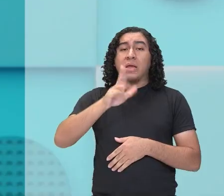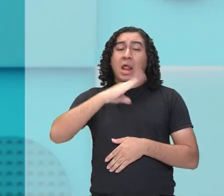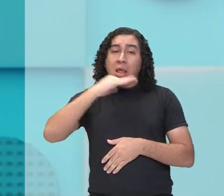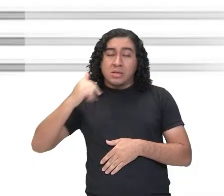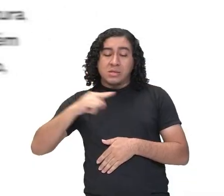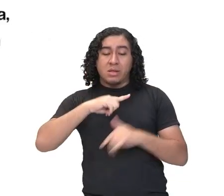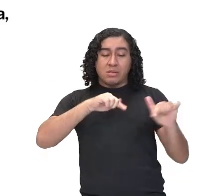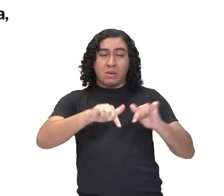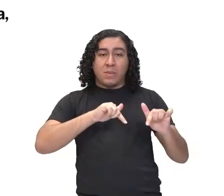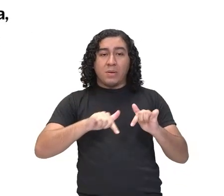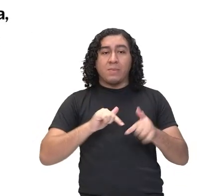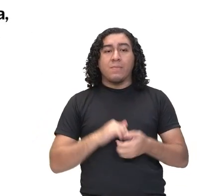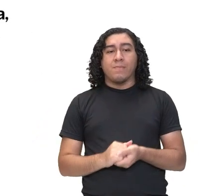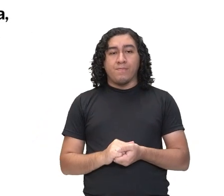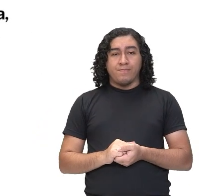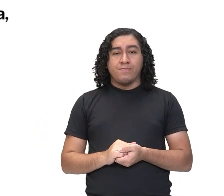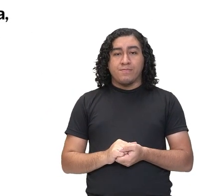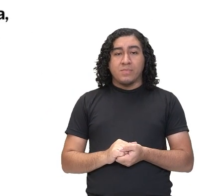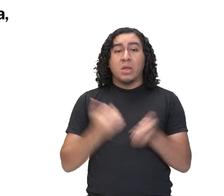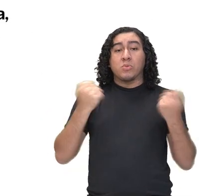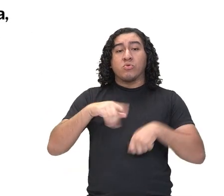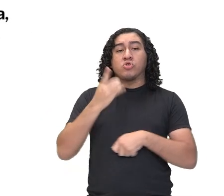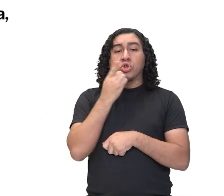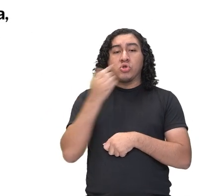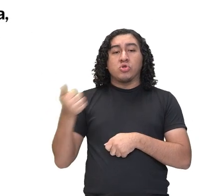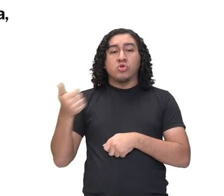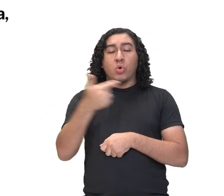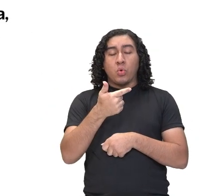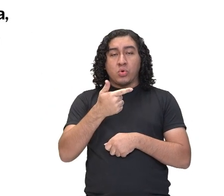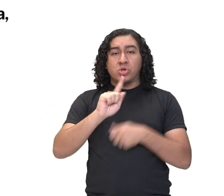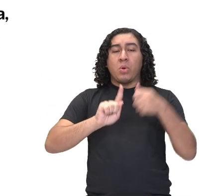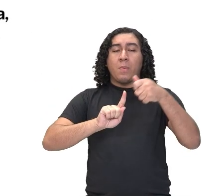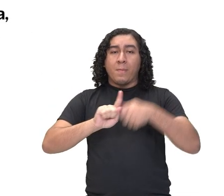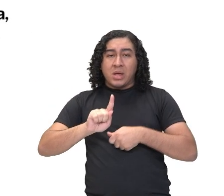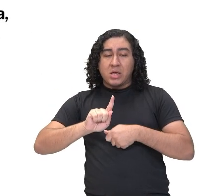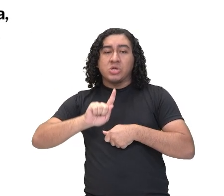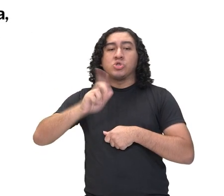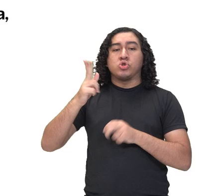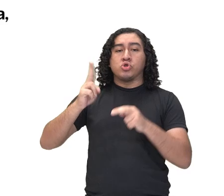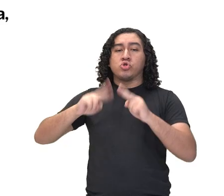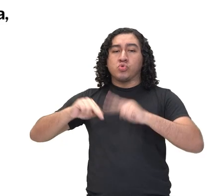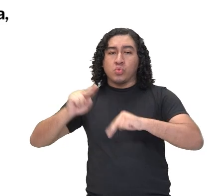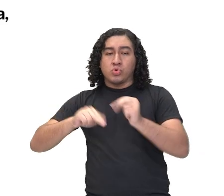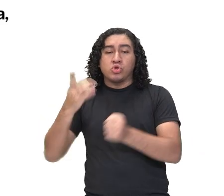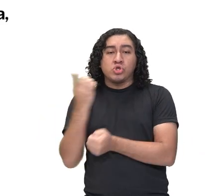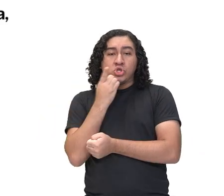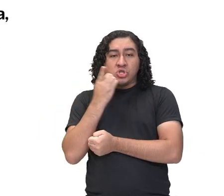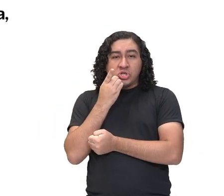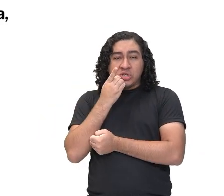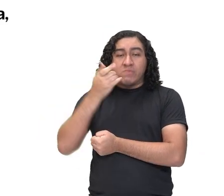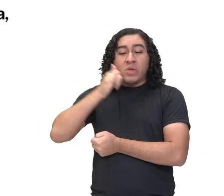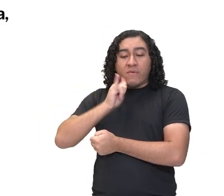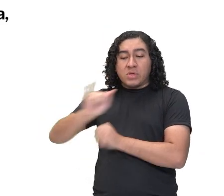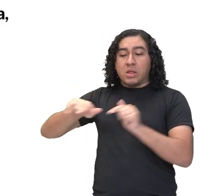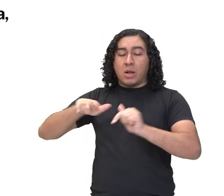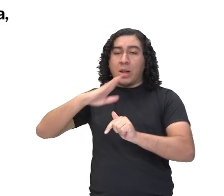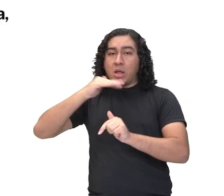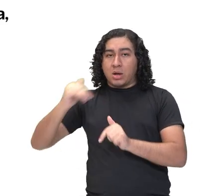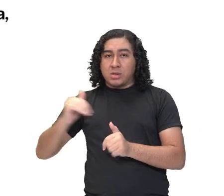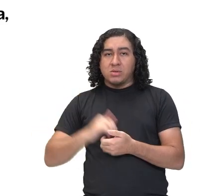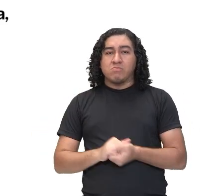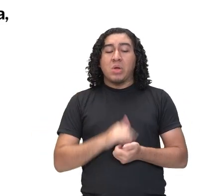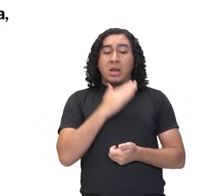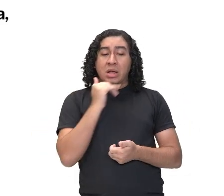infantil. É provável que no dia 12 de junho, Dia Mundial de Combate ao Trabalho Infantil, uma criança lhe